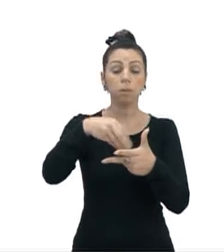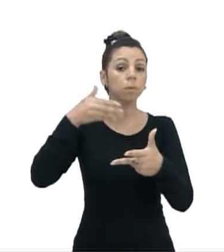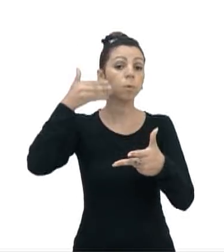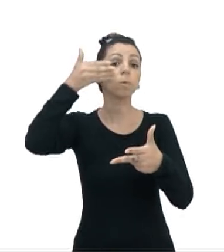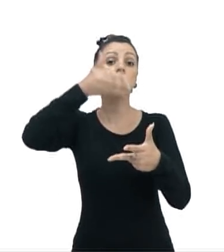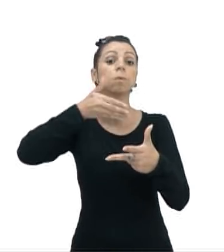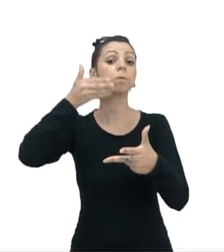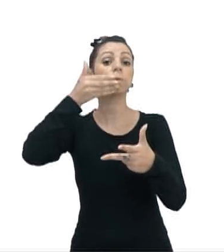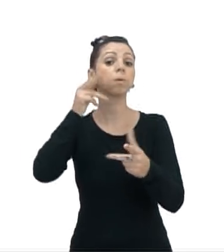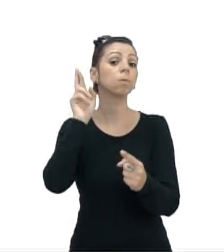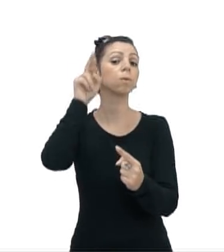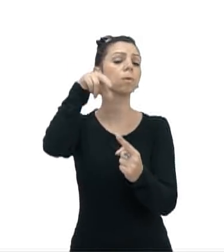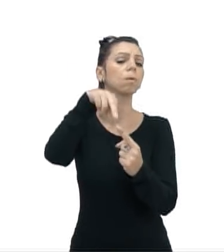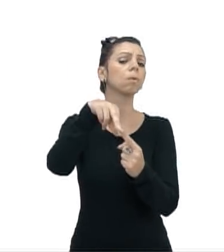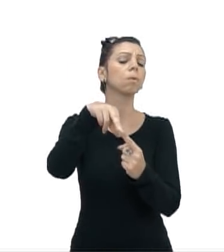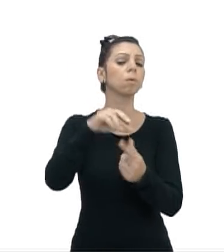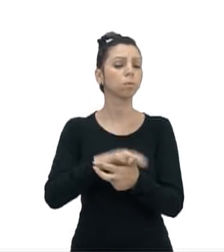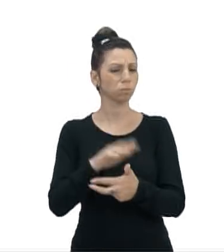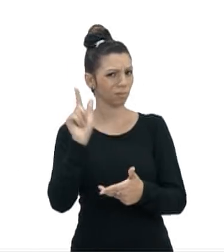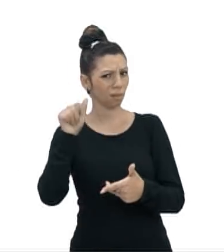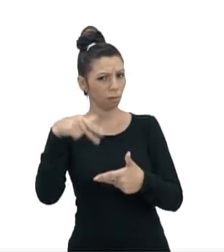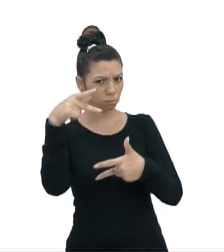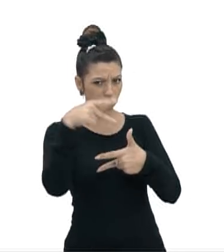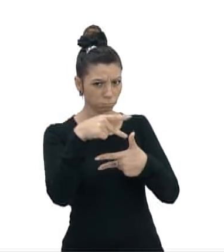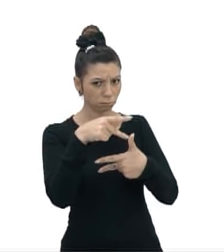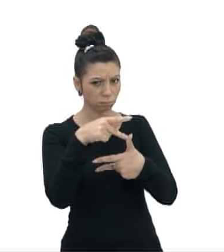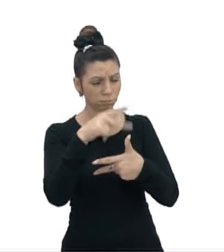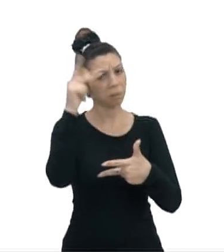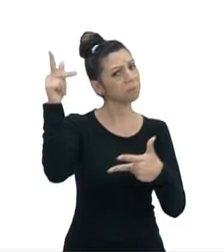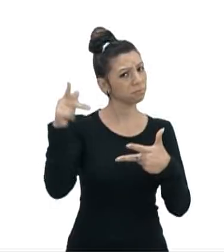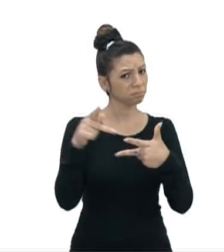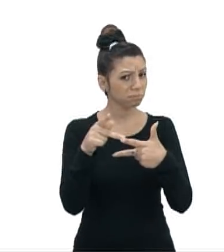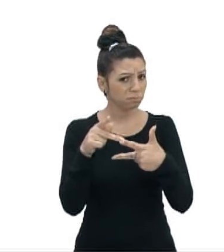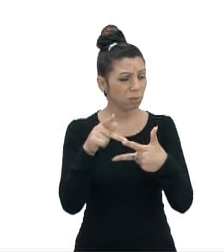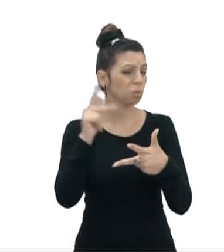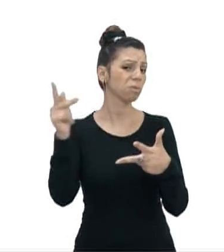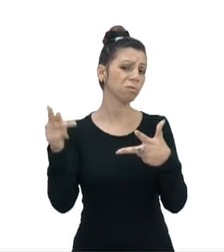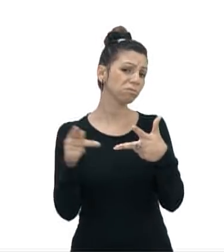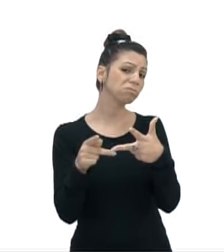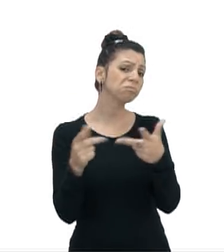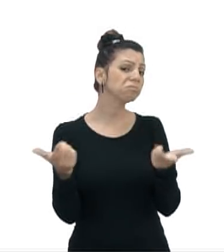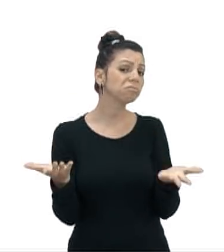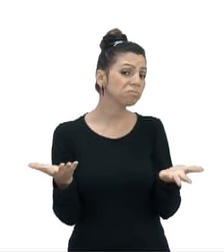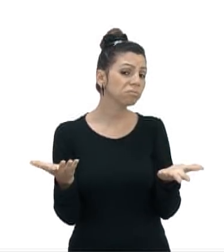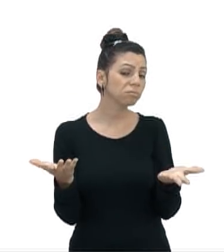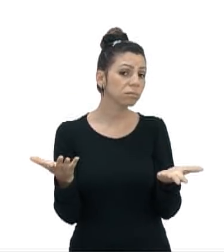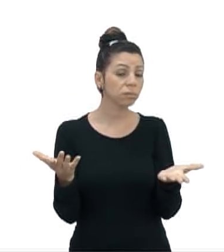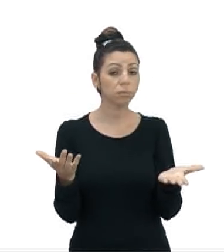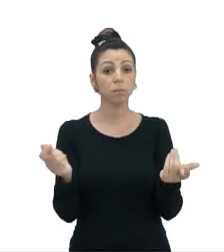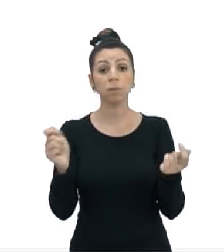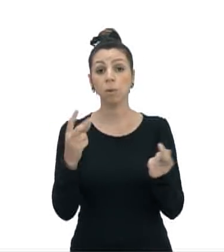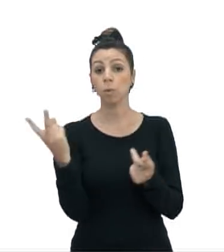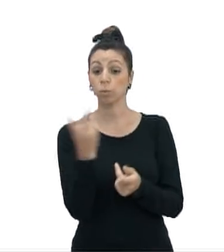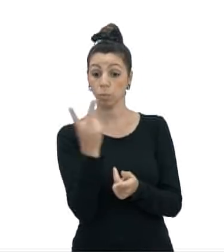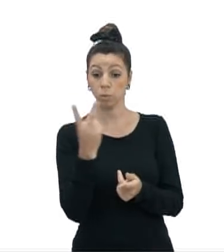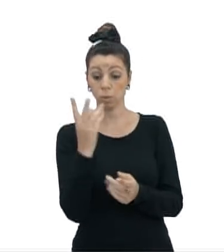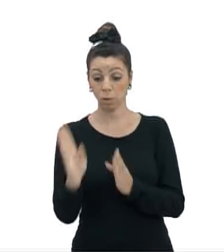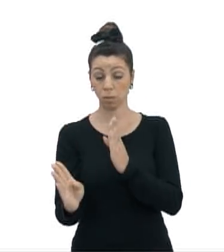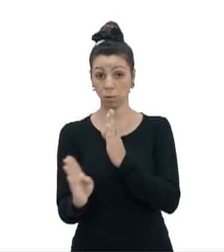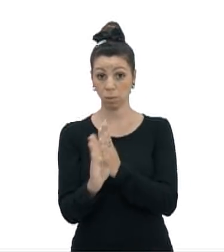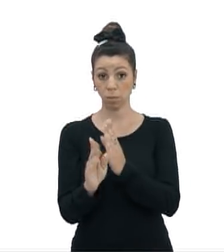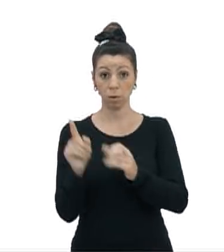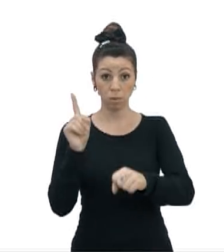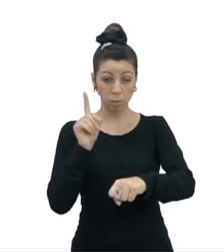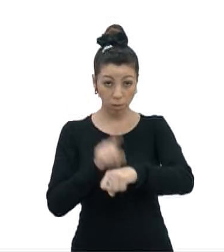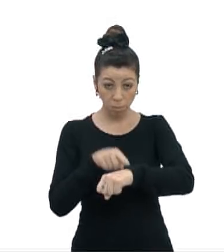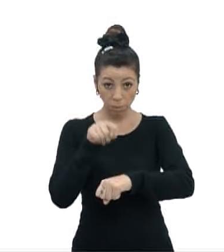bem? Quais pessoas? É a primeira pessoa? É a segunda ou é a terceira? Vai identificar nos dois. Um tempinho e